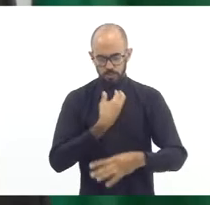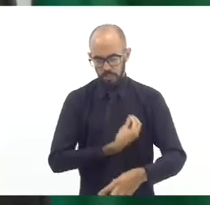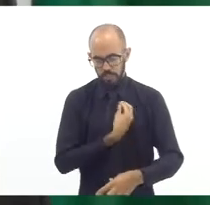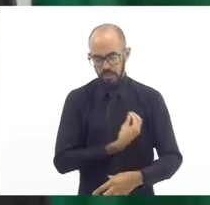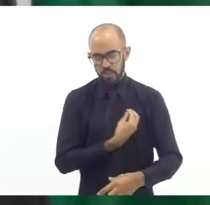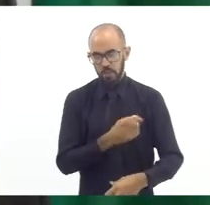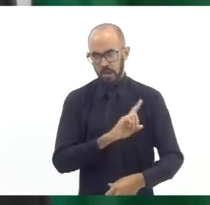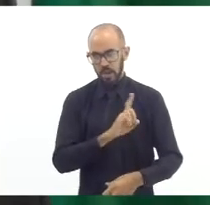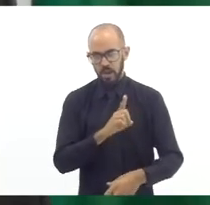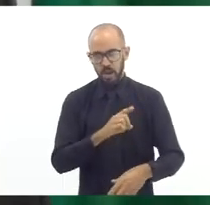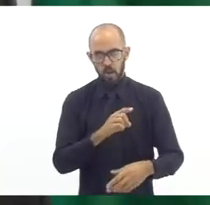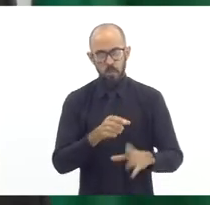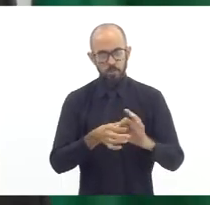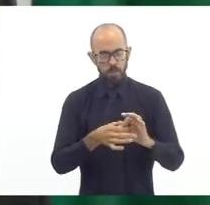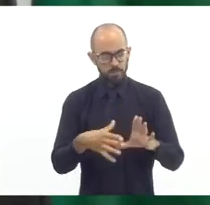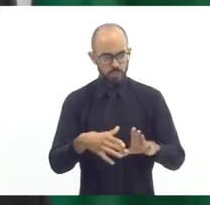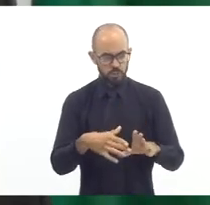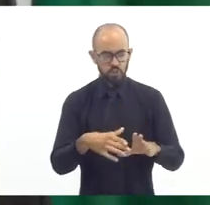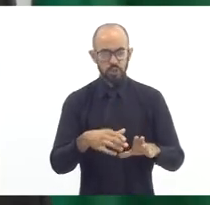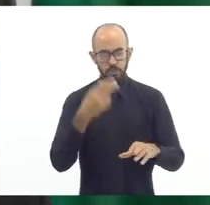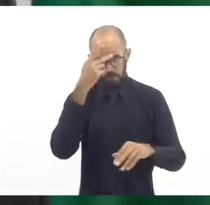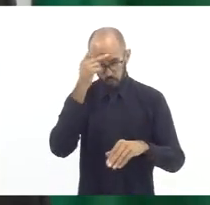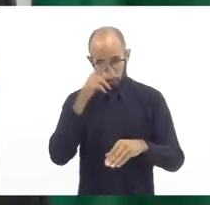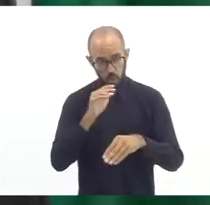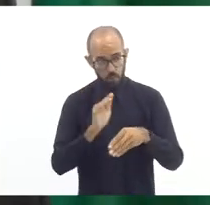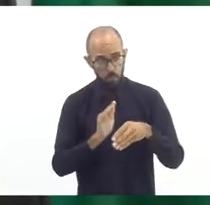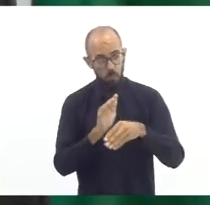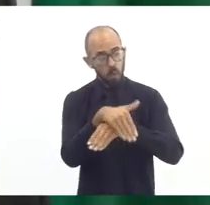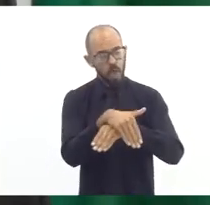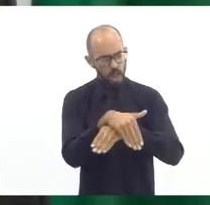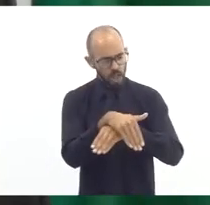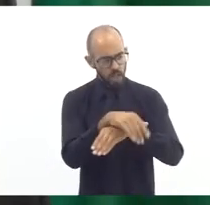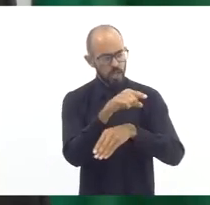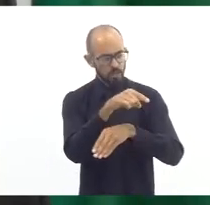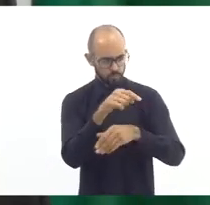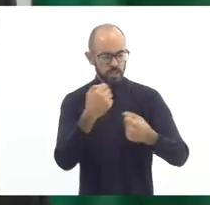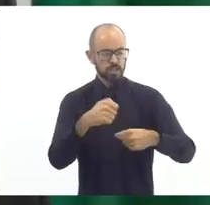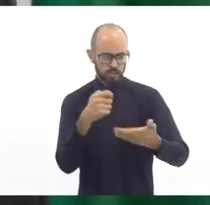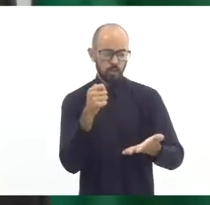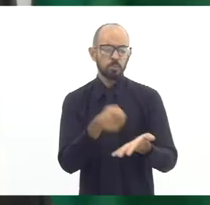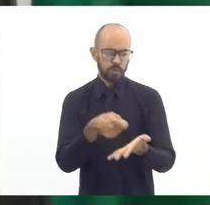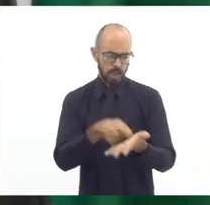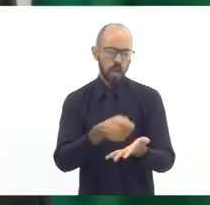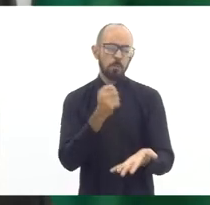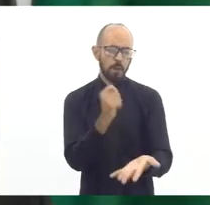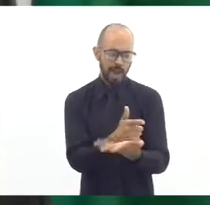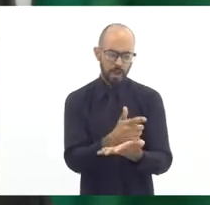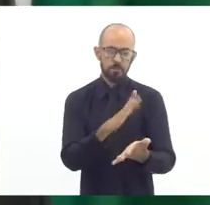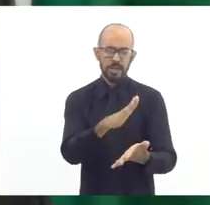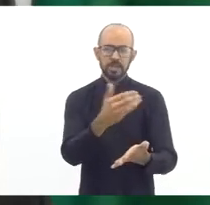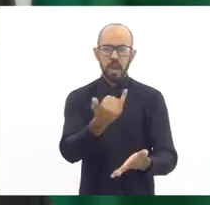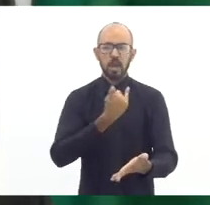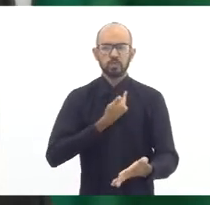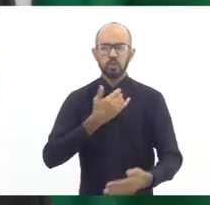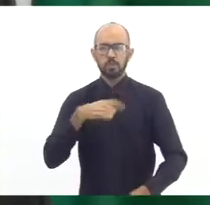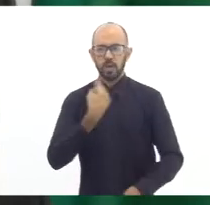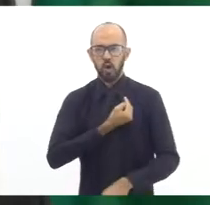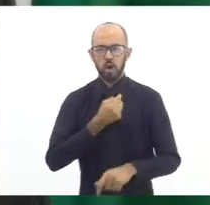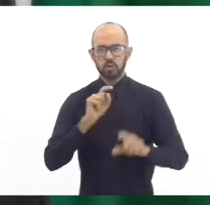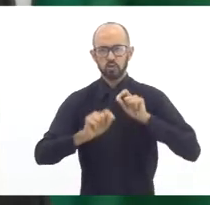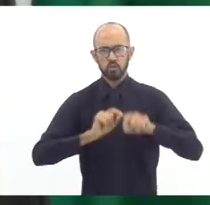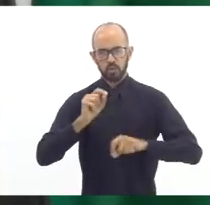permitir que o passageiro não deixe de pagar, né? Mas o doutor Gustavo nos colocou aqui uma visão